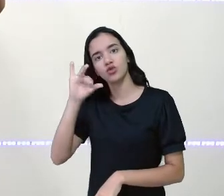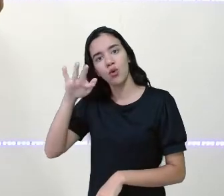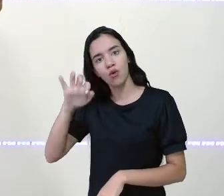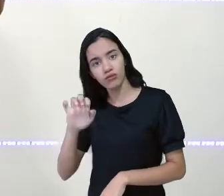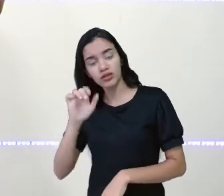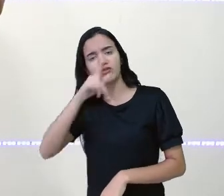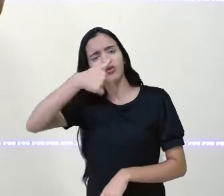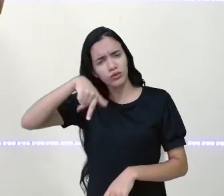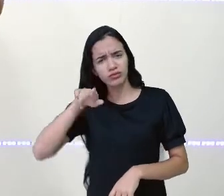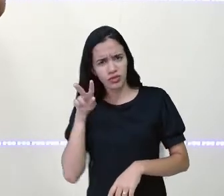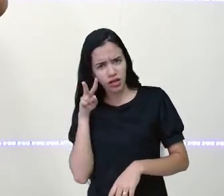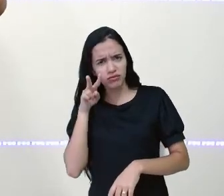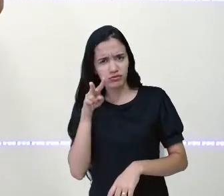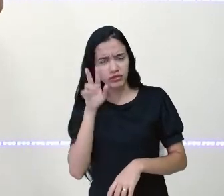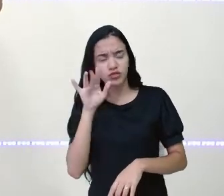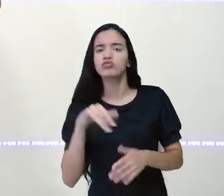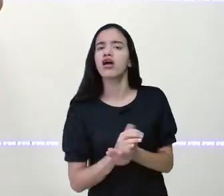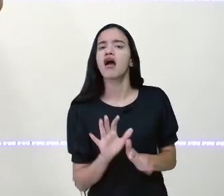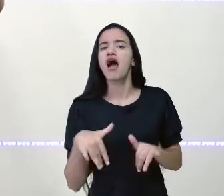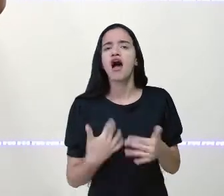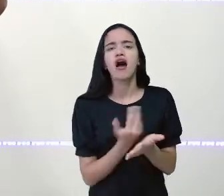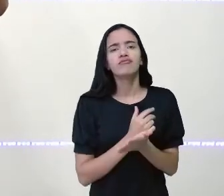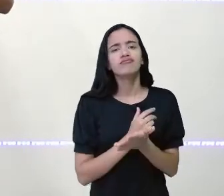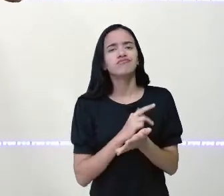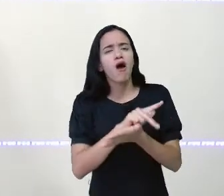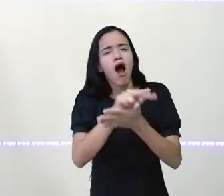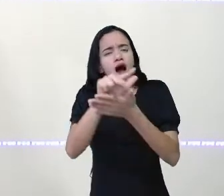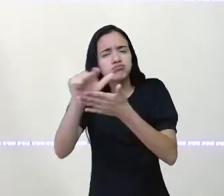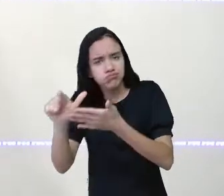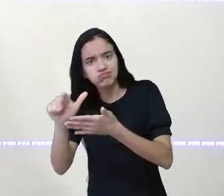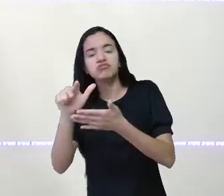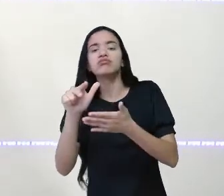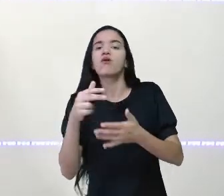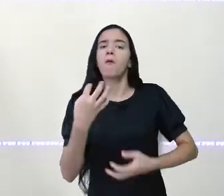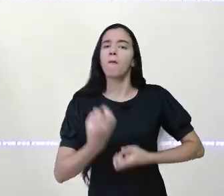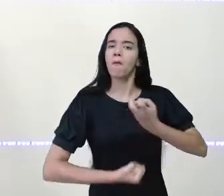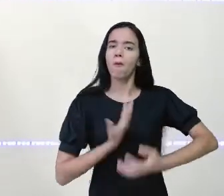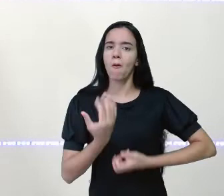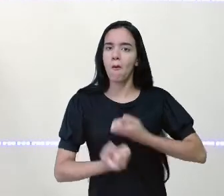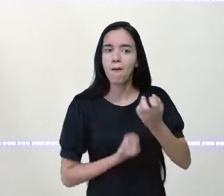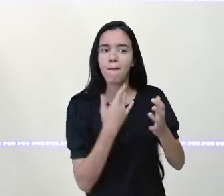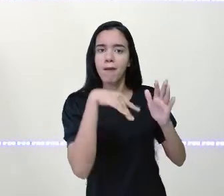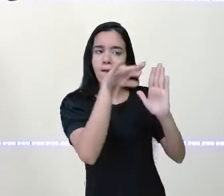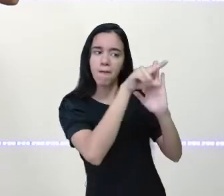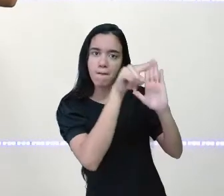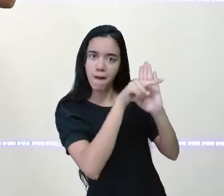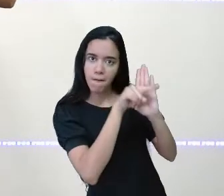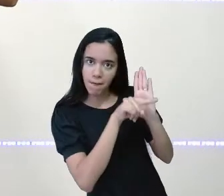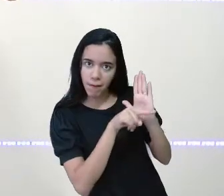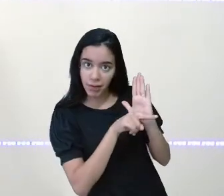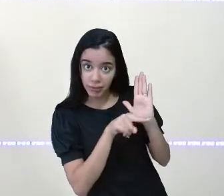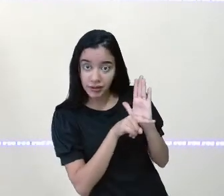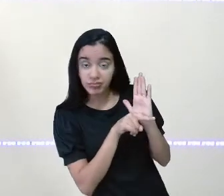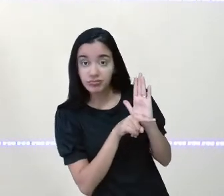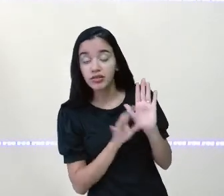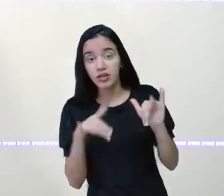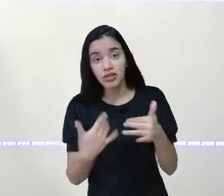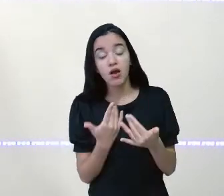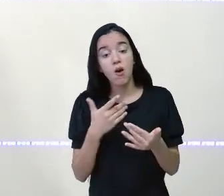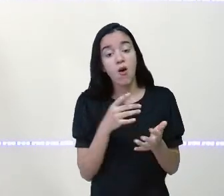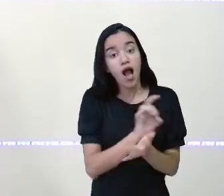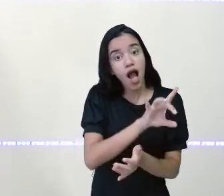Vocês já devem ter visto vários poemas, não é? Que tem conjuntinhos de linhas, não é assim? Então,